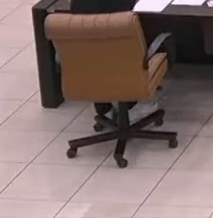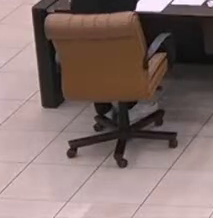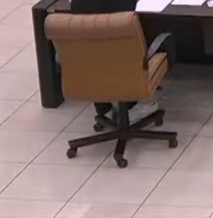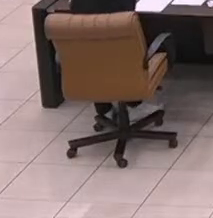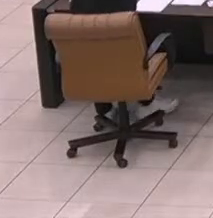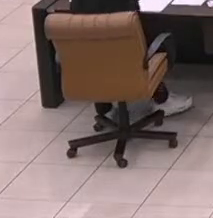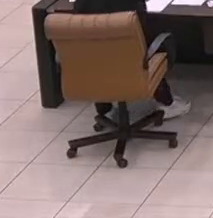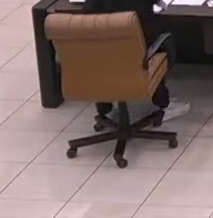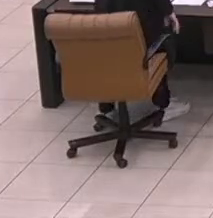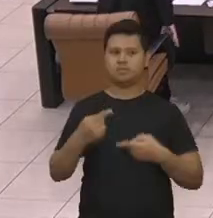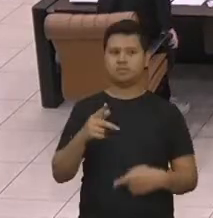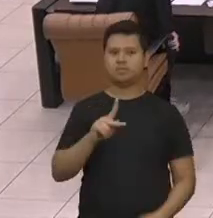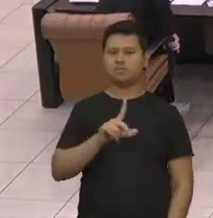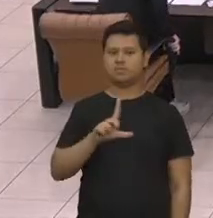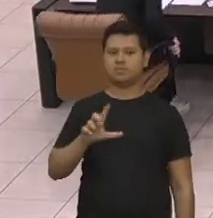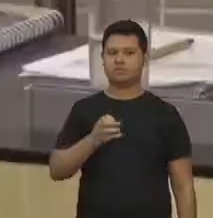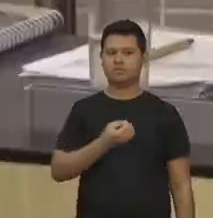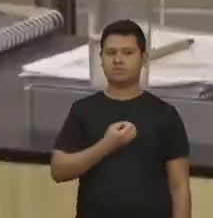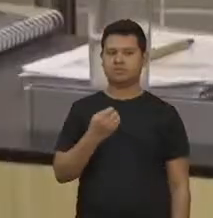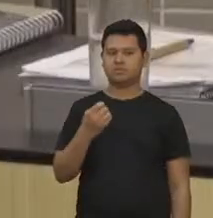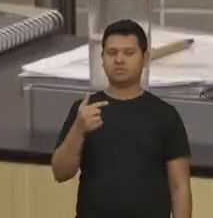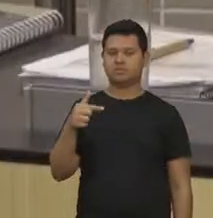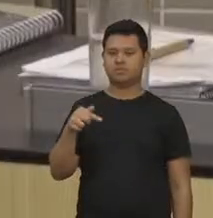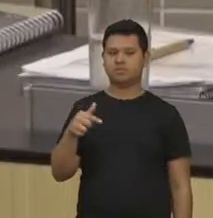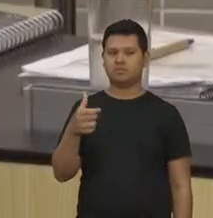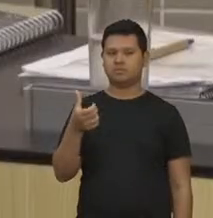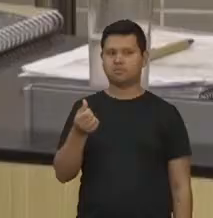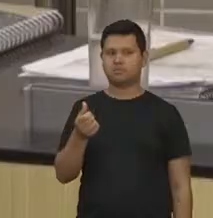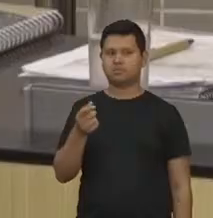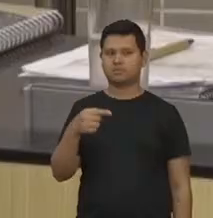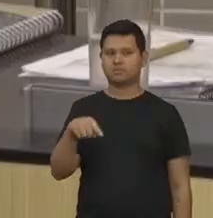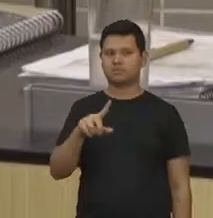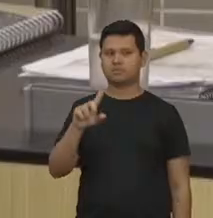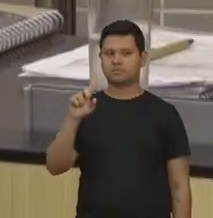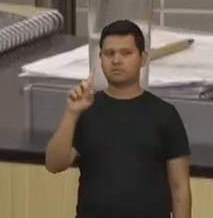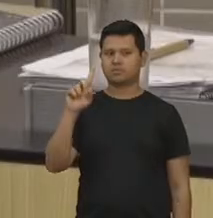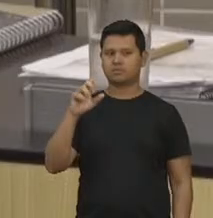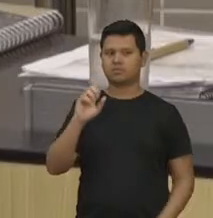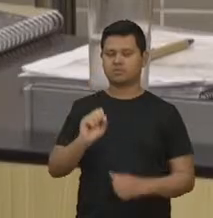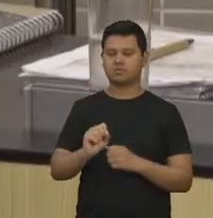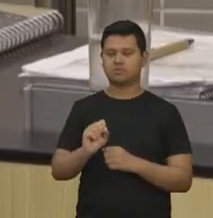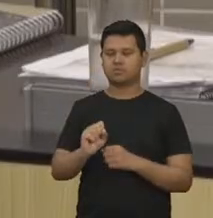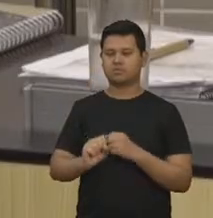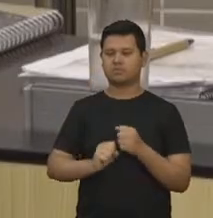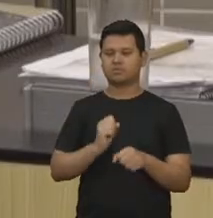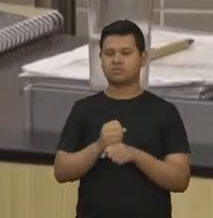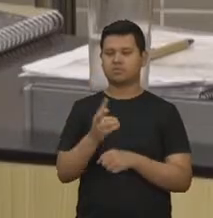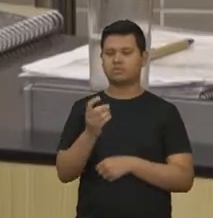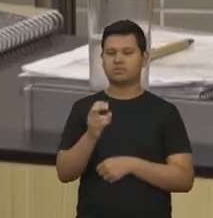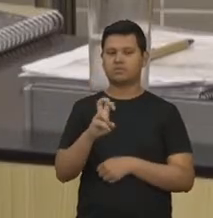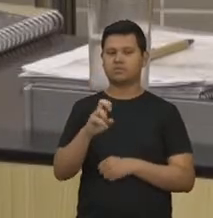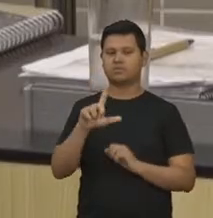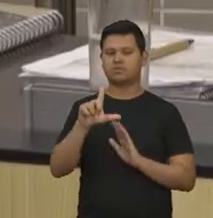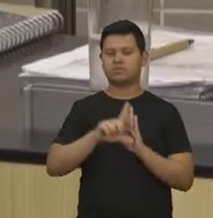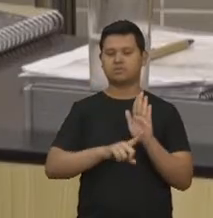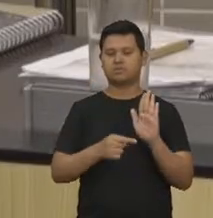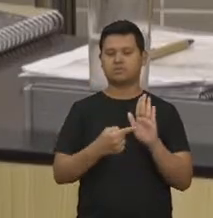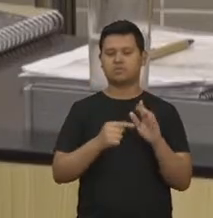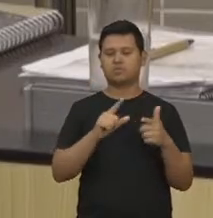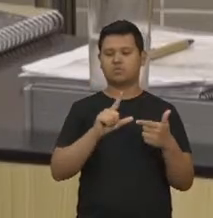Discussão única do PLL número 76 de 2025. Projeto de lei do Legislativo.